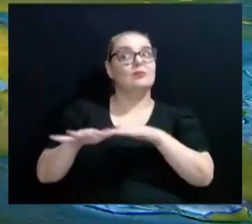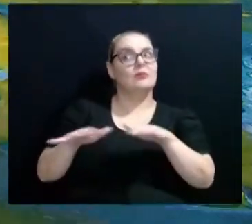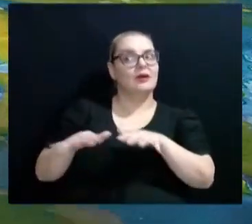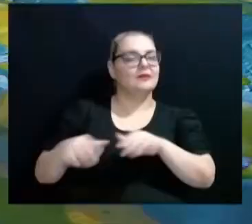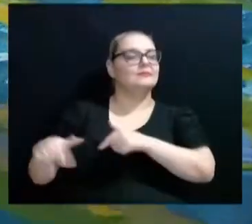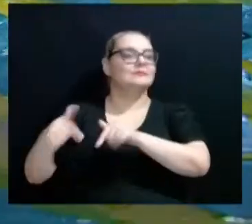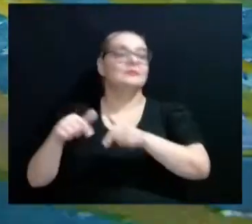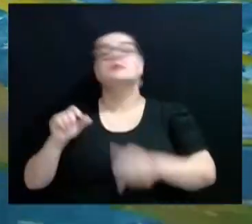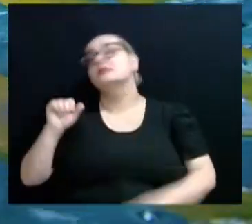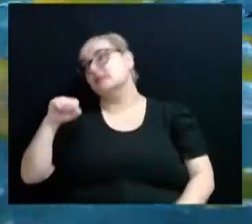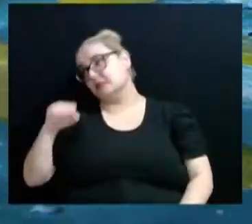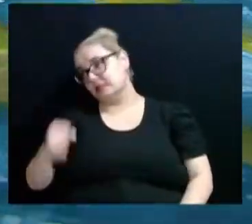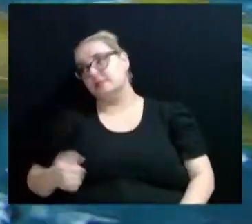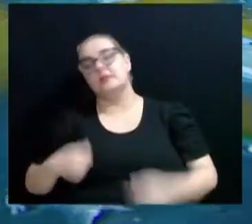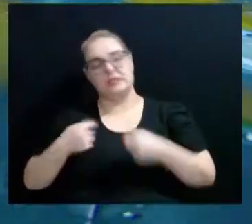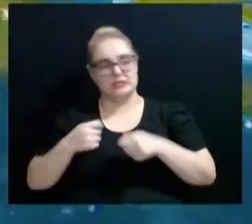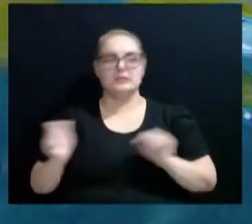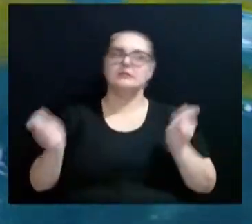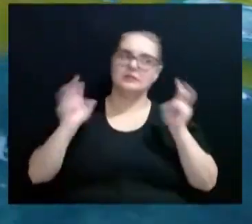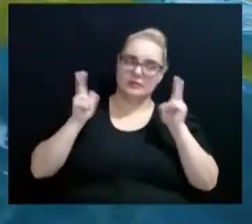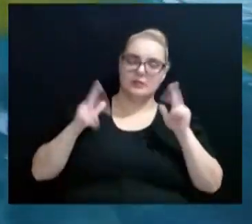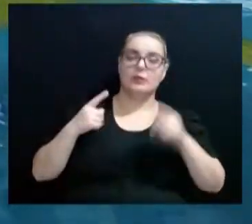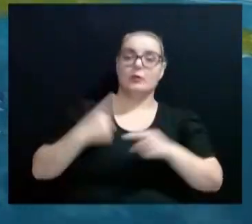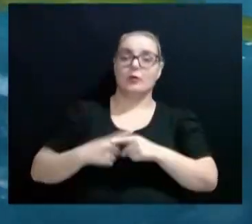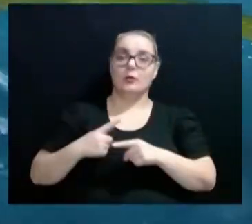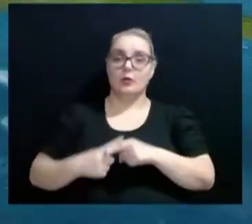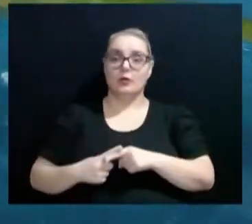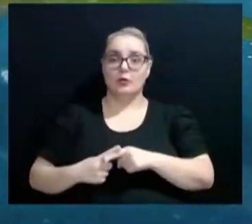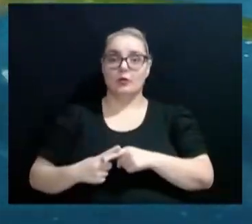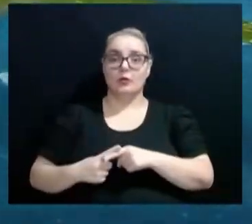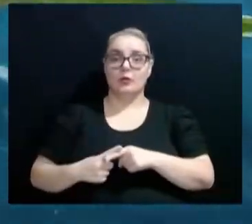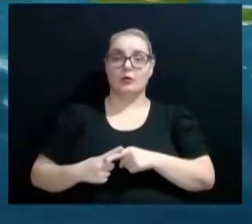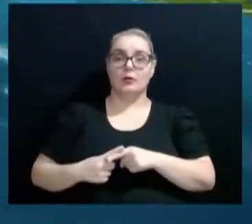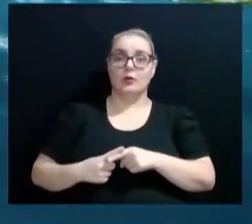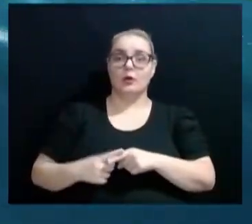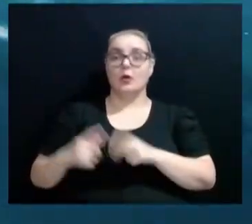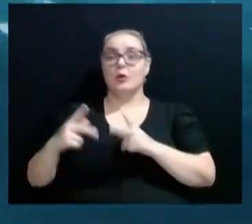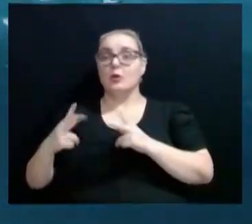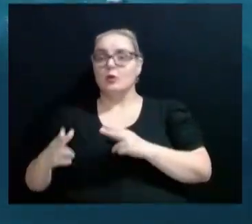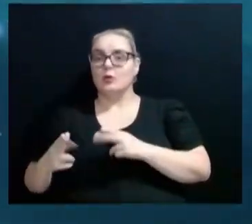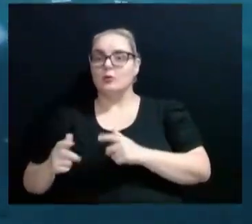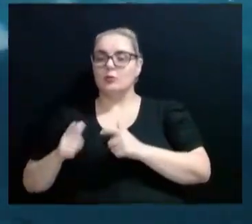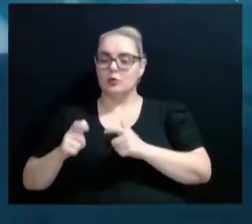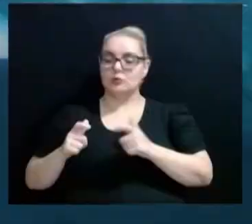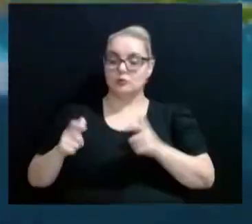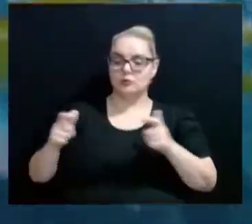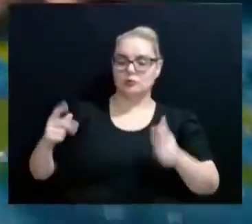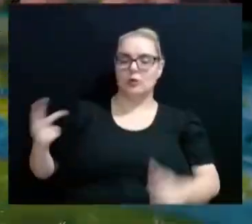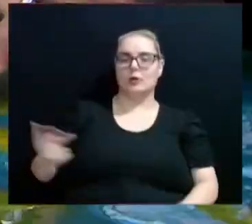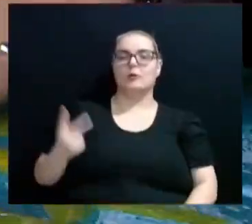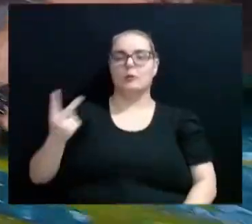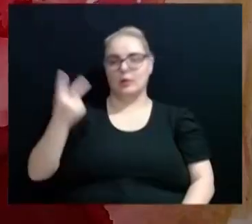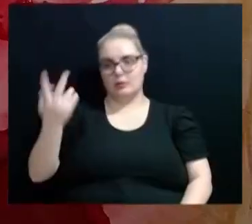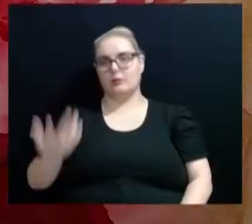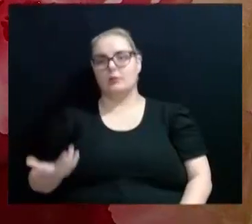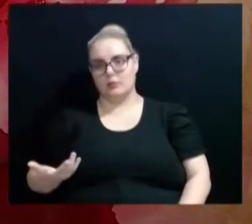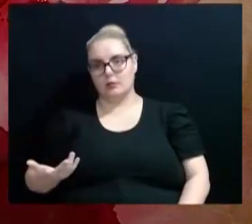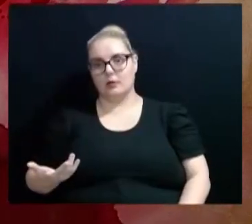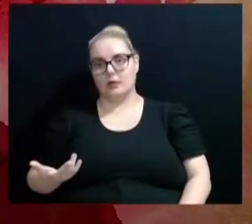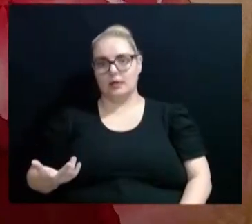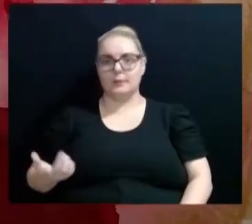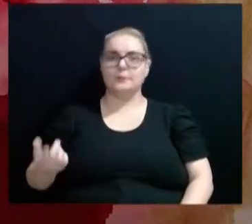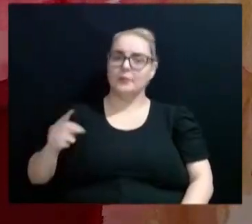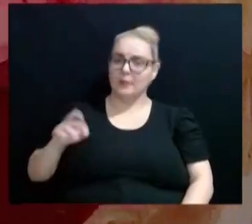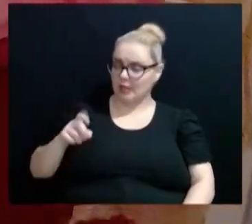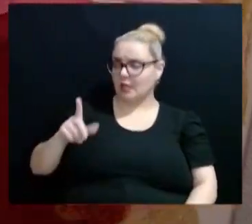esse movimento do mercado. Sim. Porque, como vai aumentando a valorização